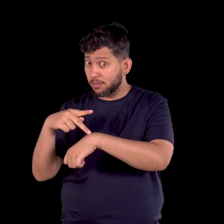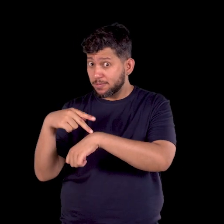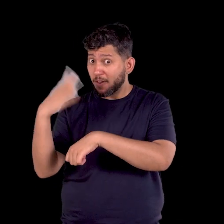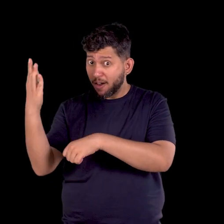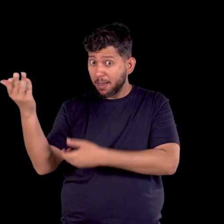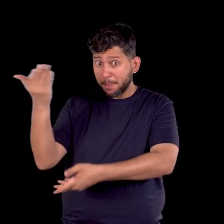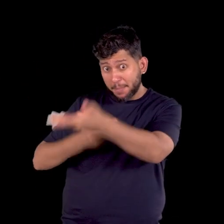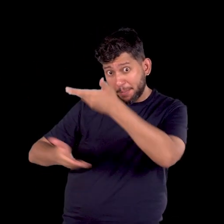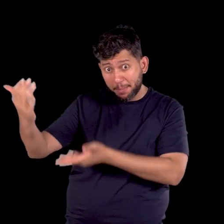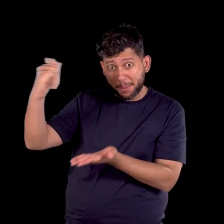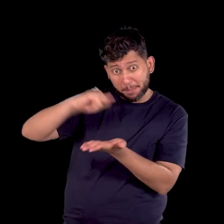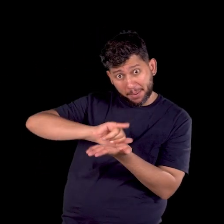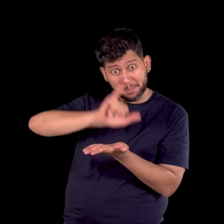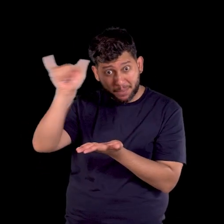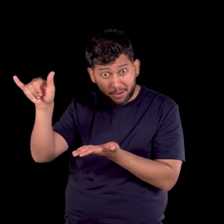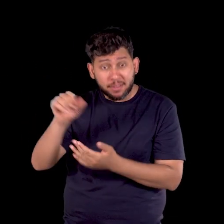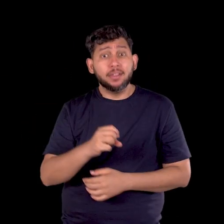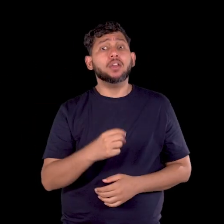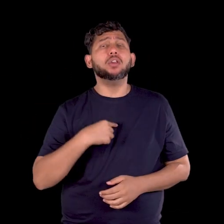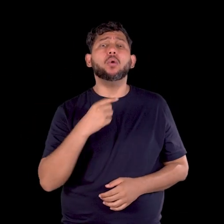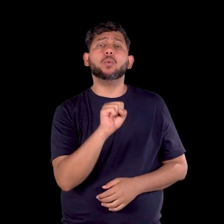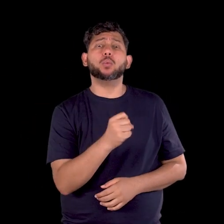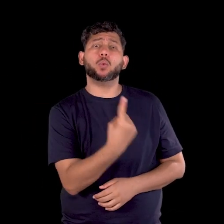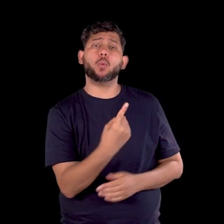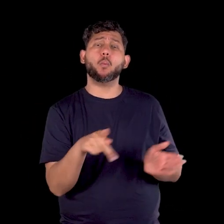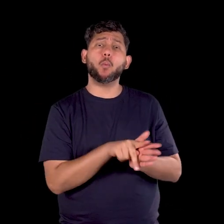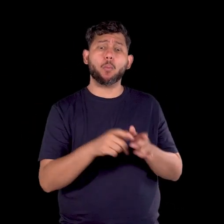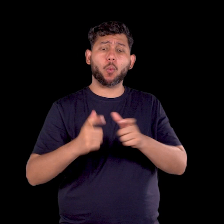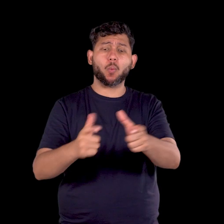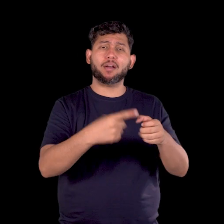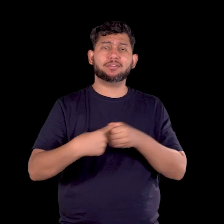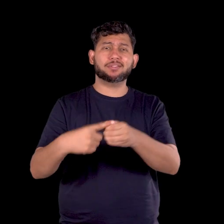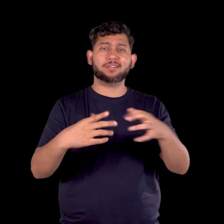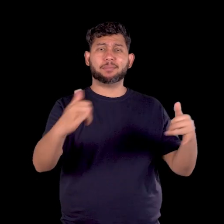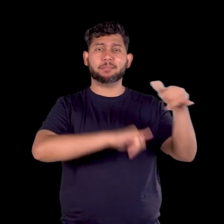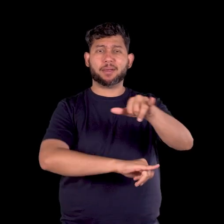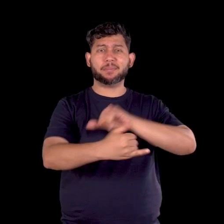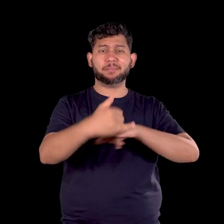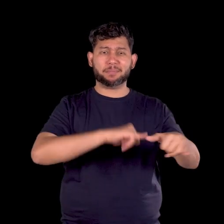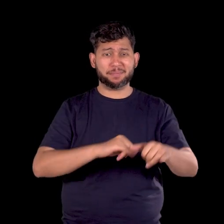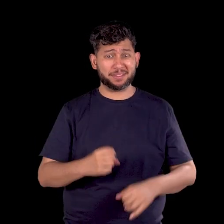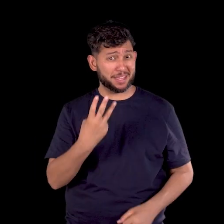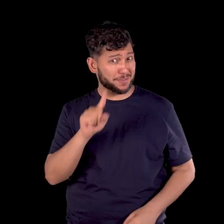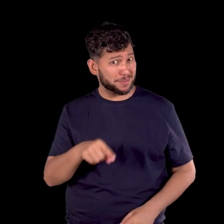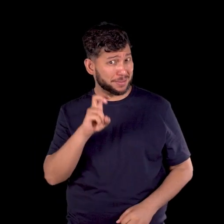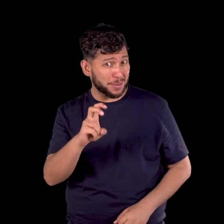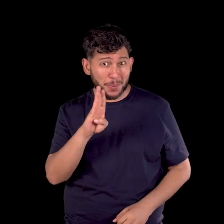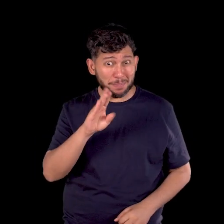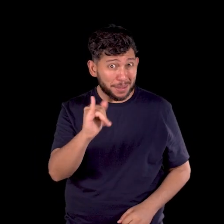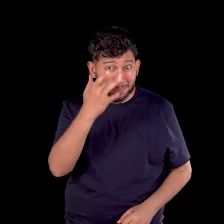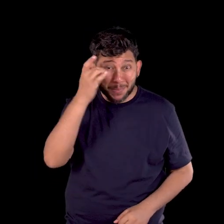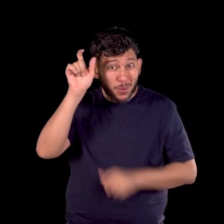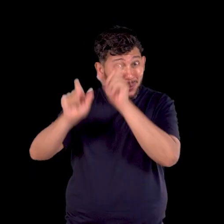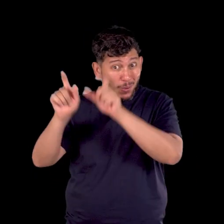sendo 18 internacionais e 81 restritos aos voos regionais. Atualmente, cerca de